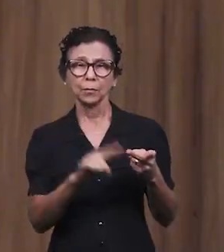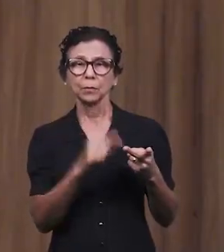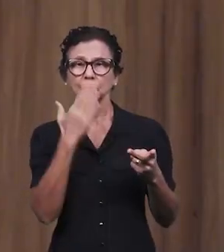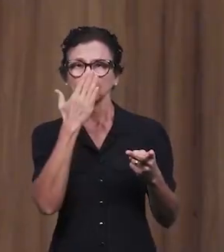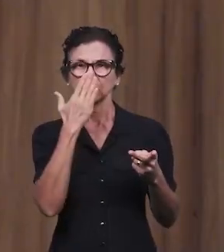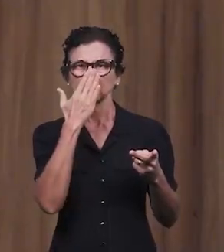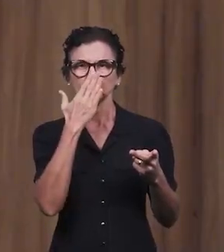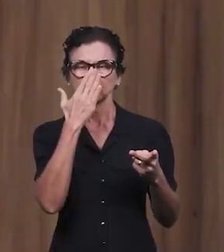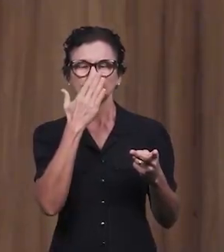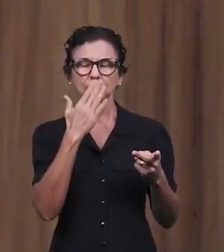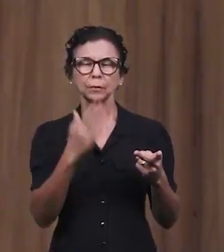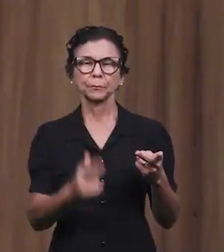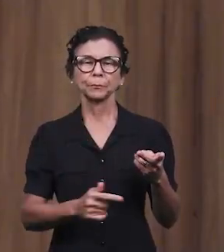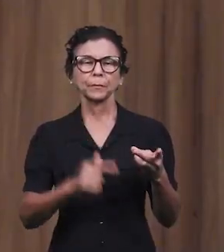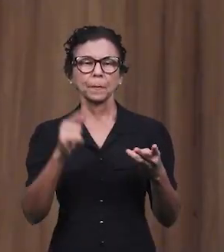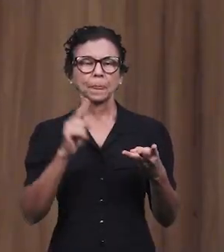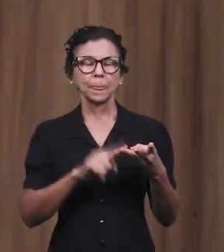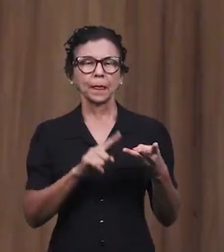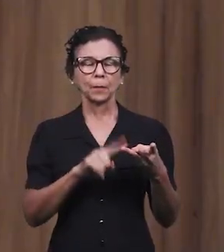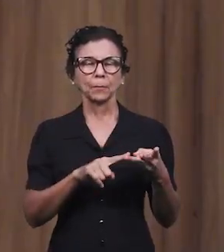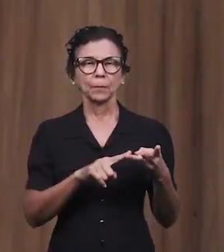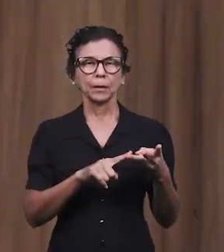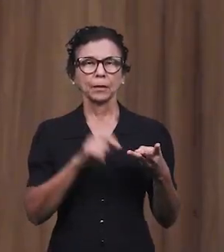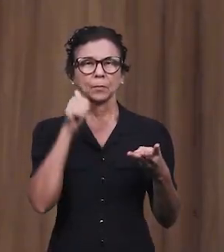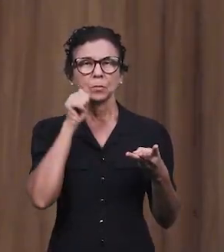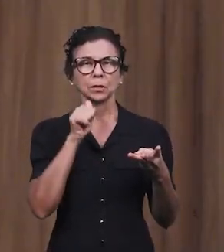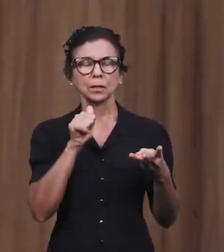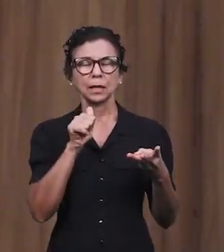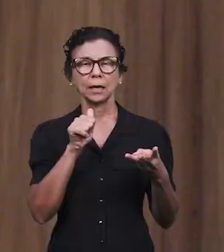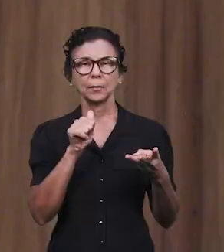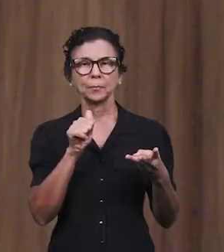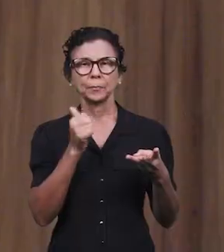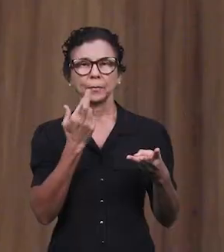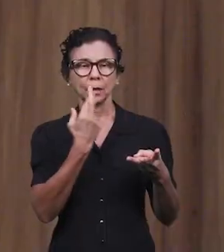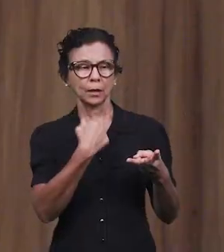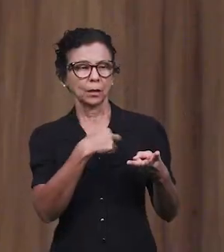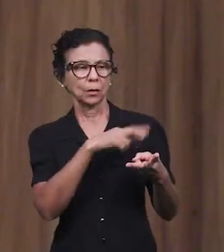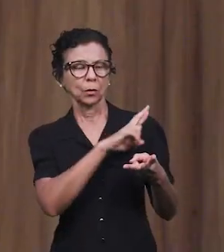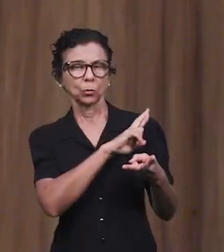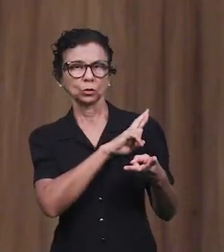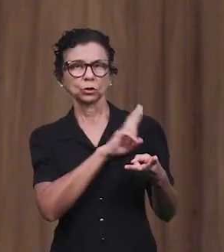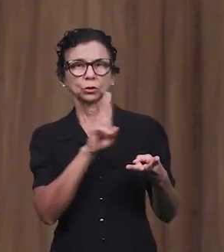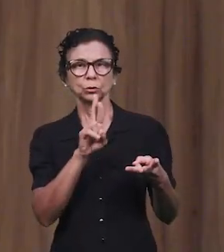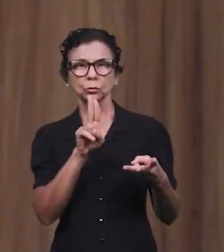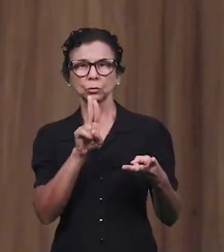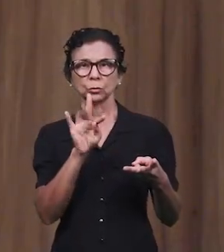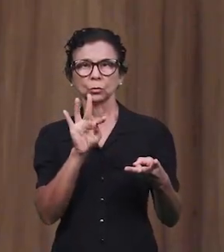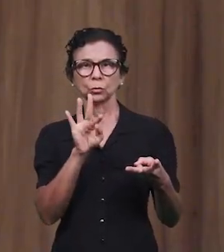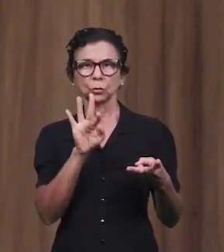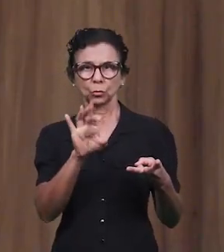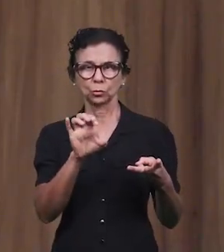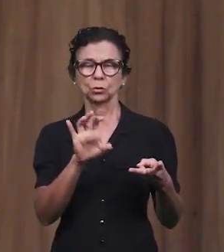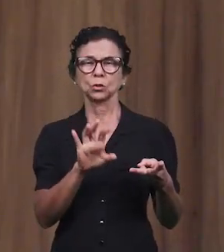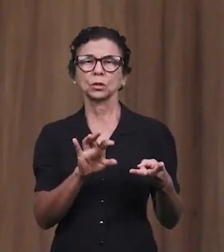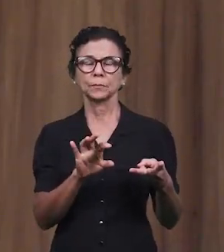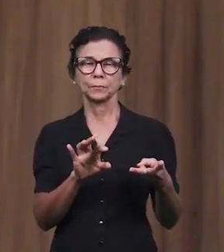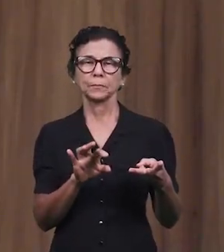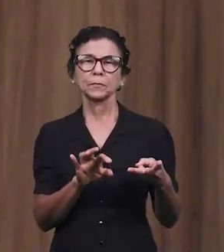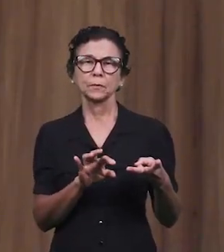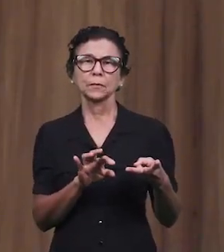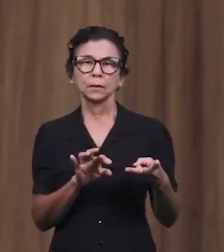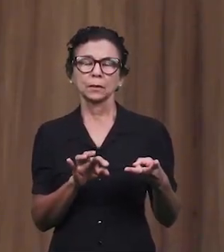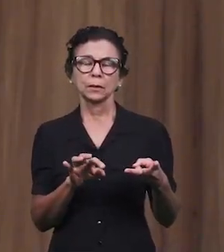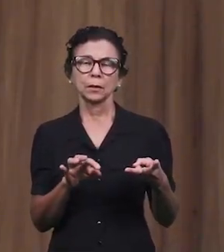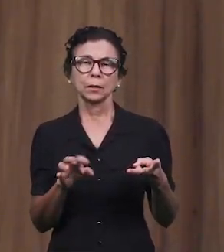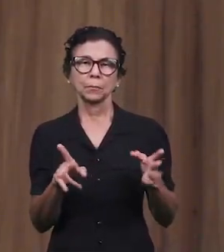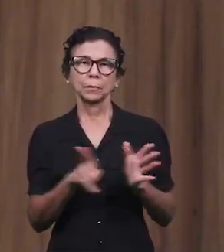indigna. E também o Senhor vai mostrar Ruth, a moabita, vinda de um povo que era,